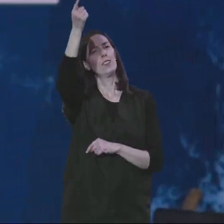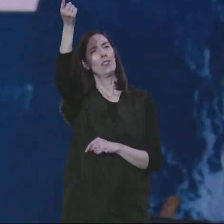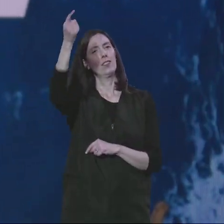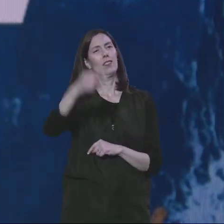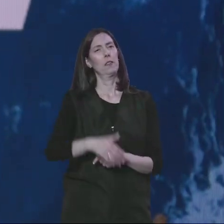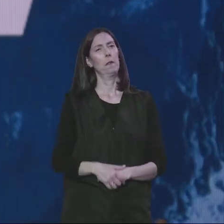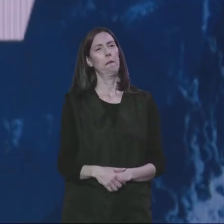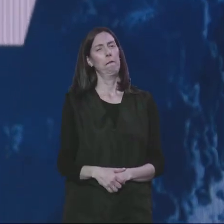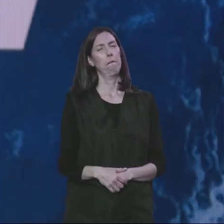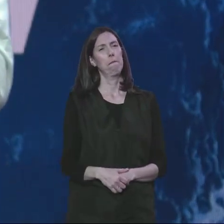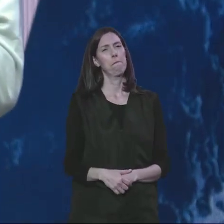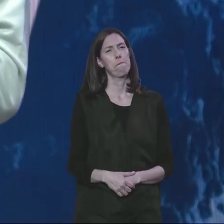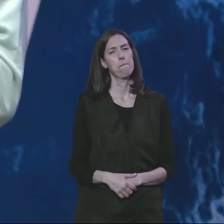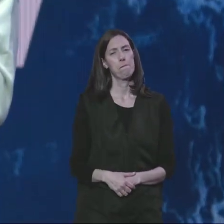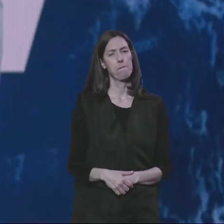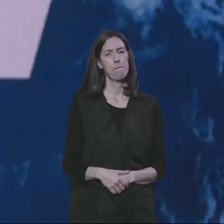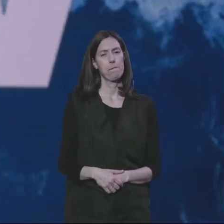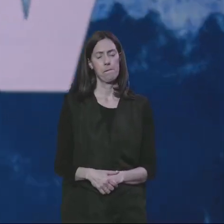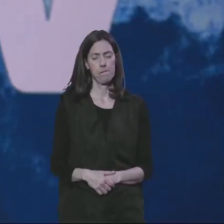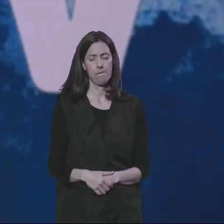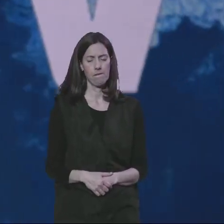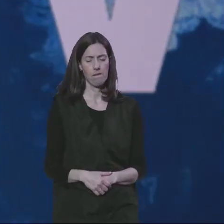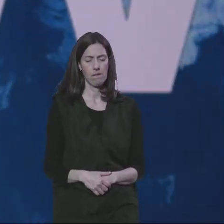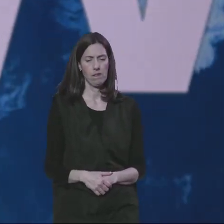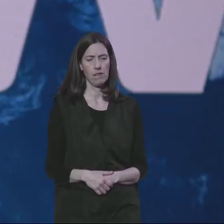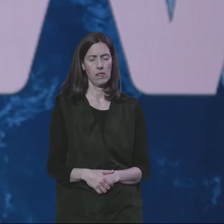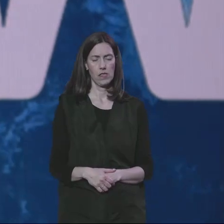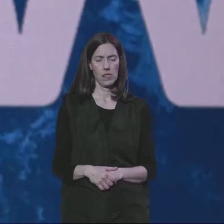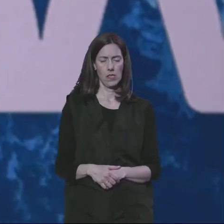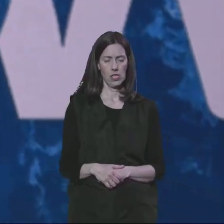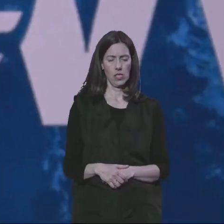E é interessante, porque se fosse qualquer um falando,